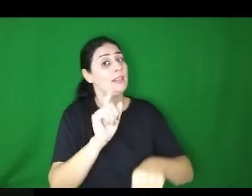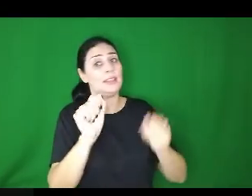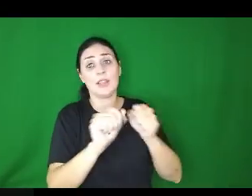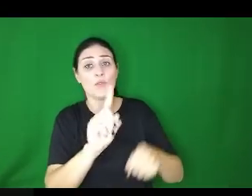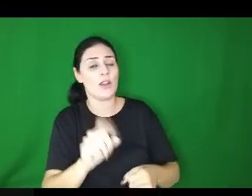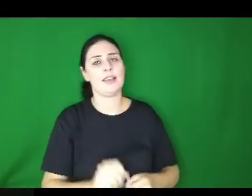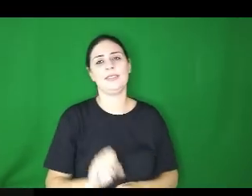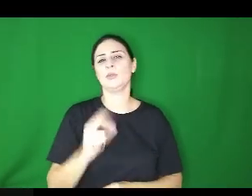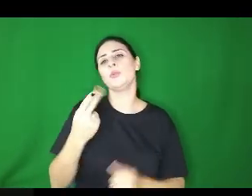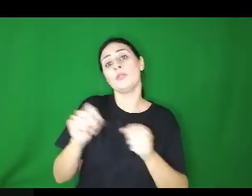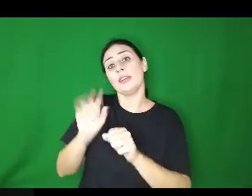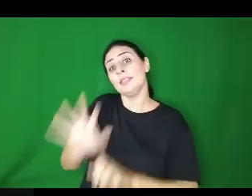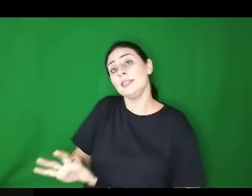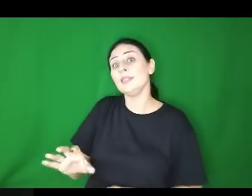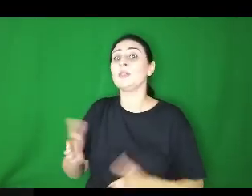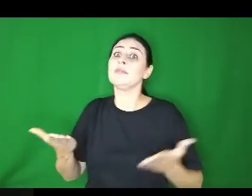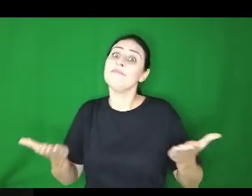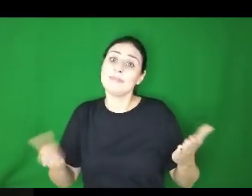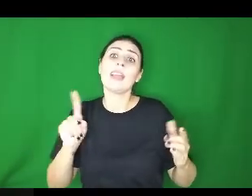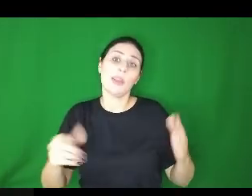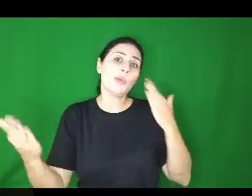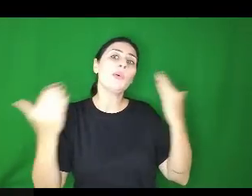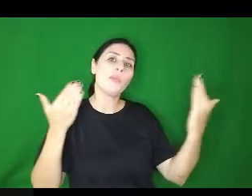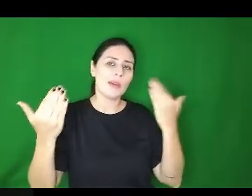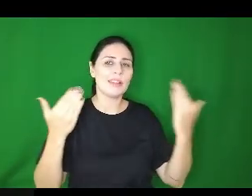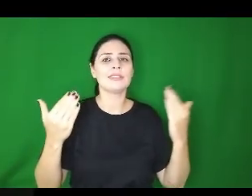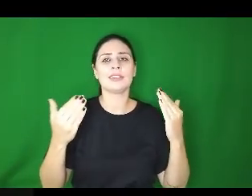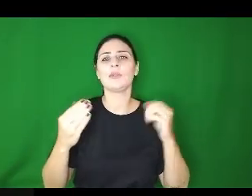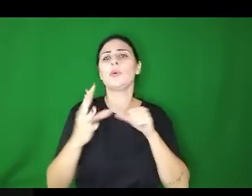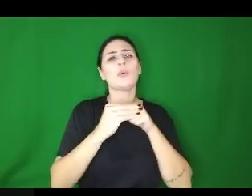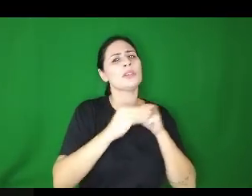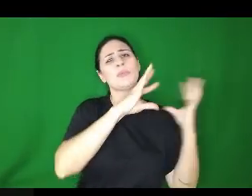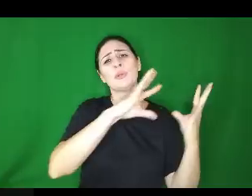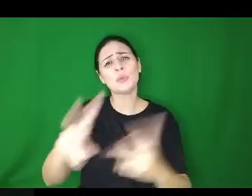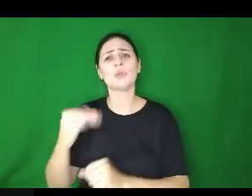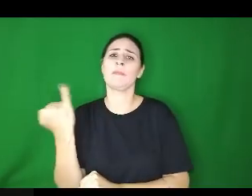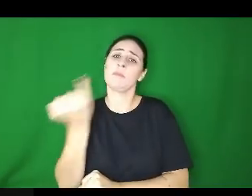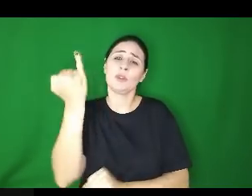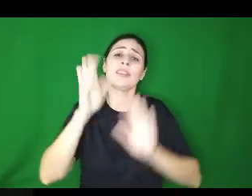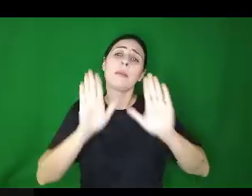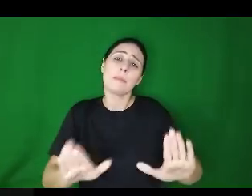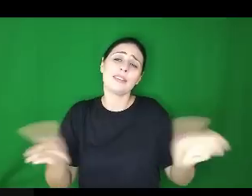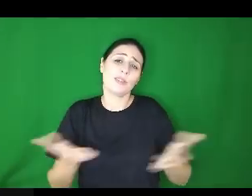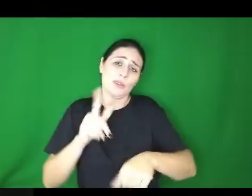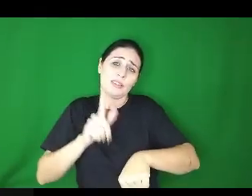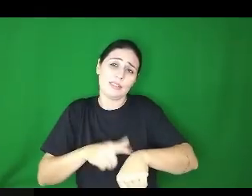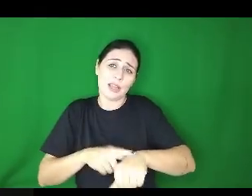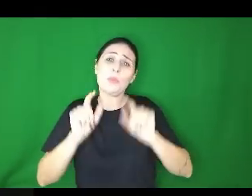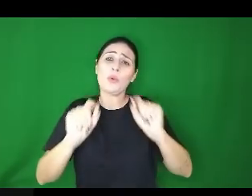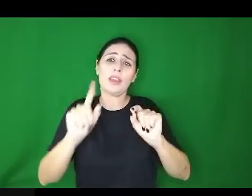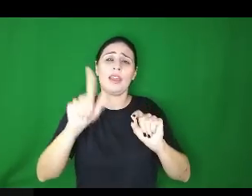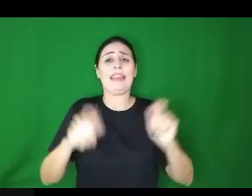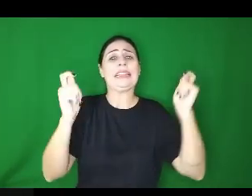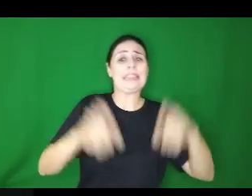dentro de uma área que considera a importância e relevância dos conhecimentos e de todas as áreas, né?